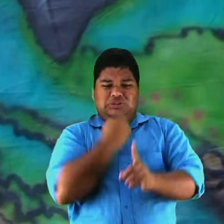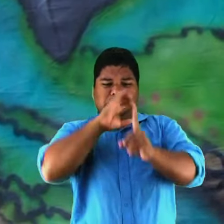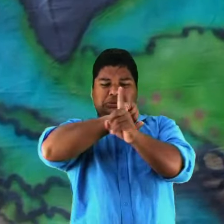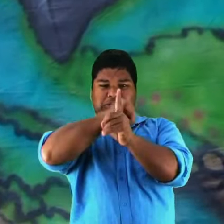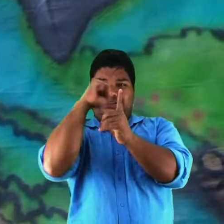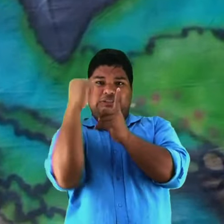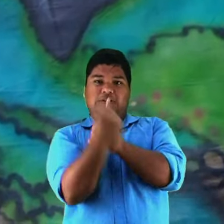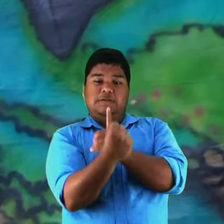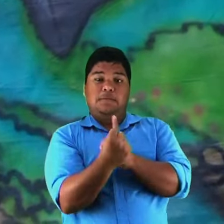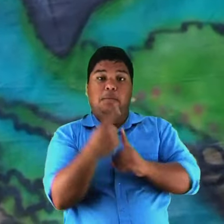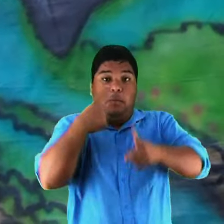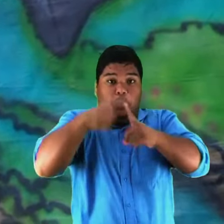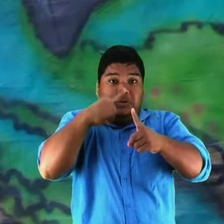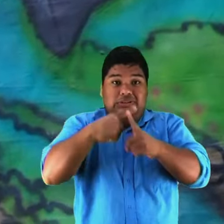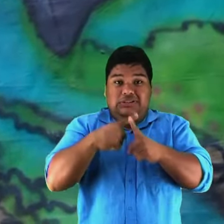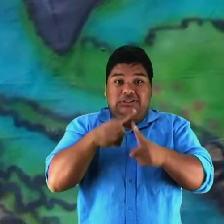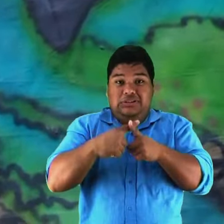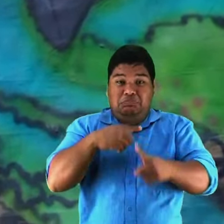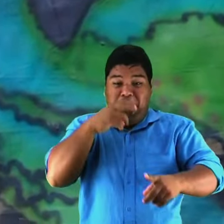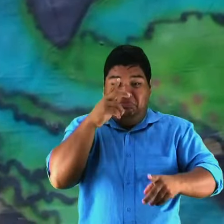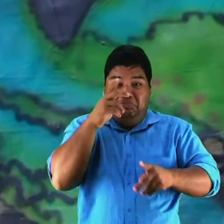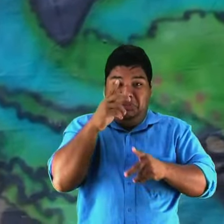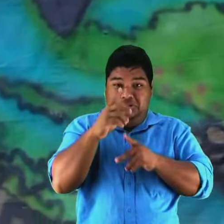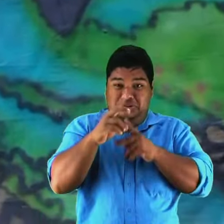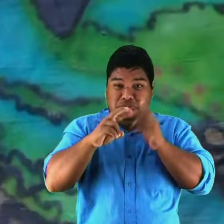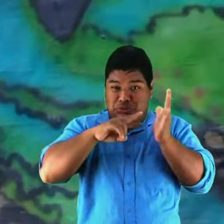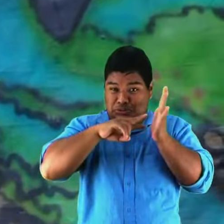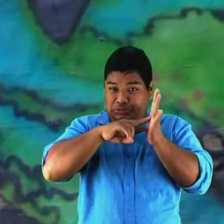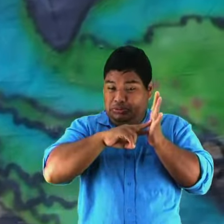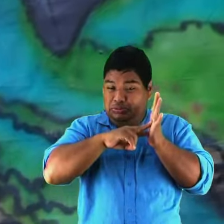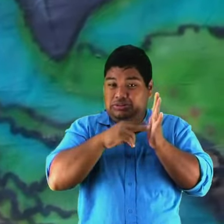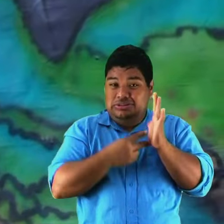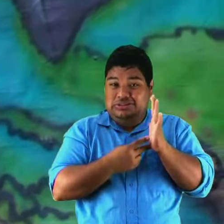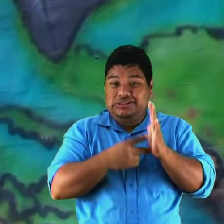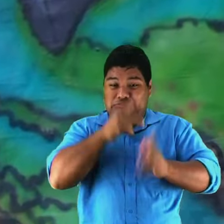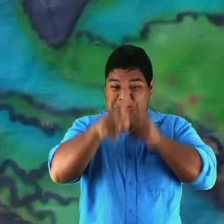o foco de suas vidas no lugar errado.